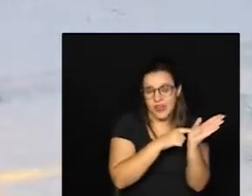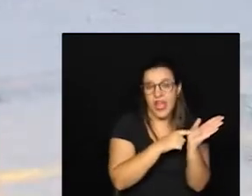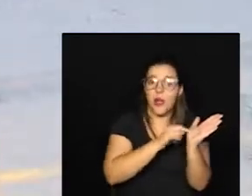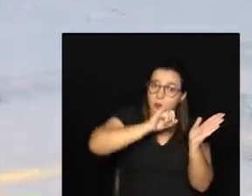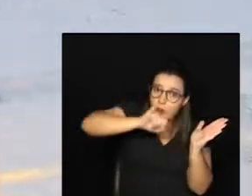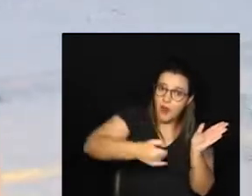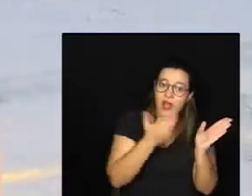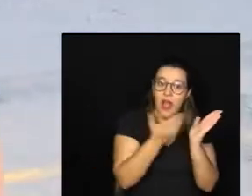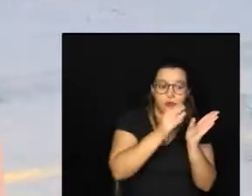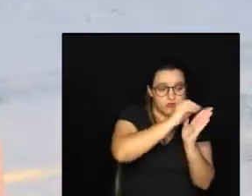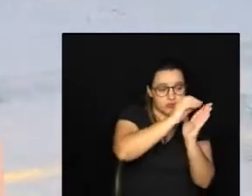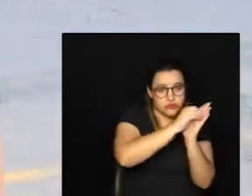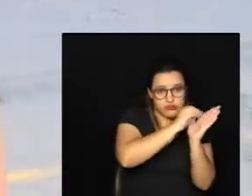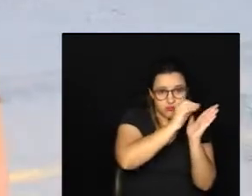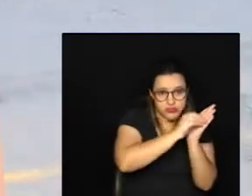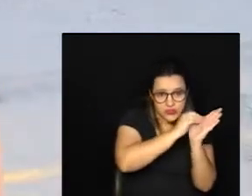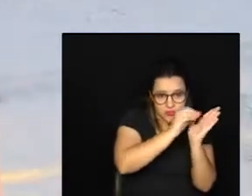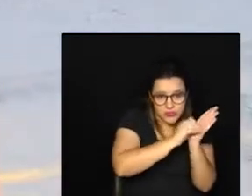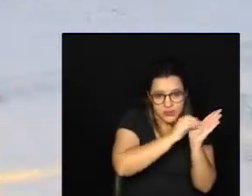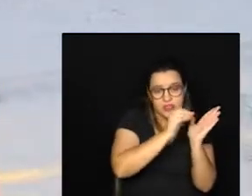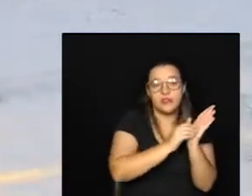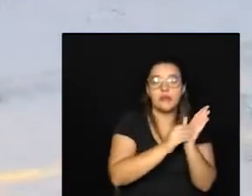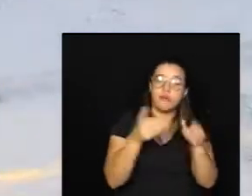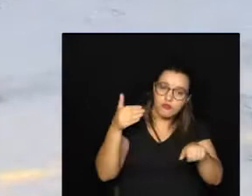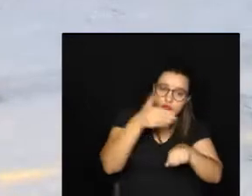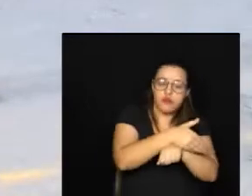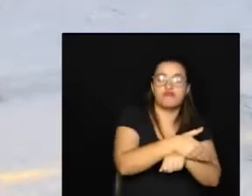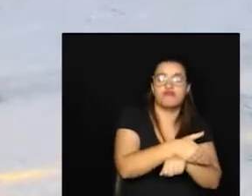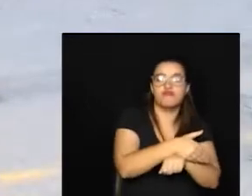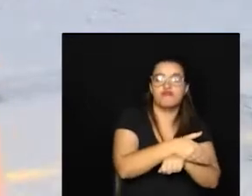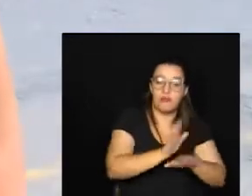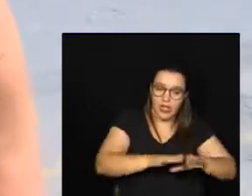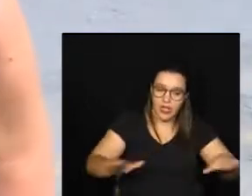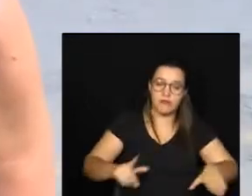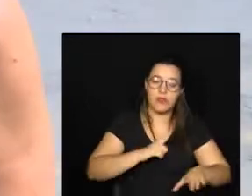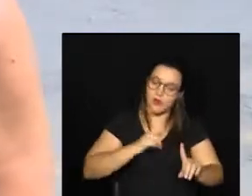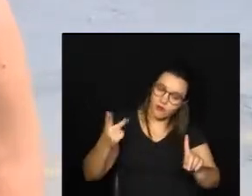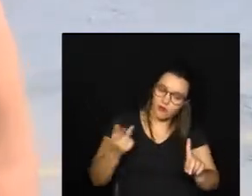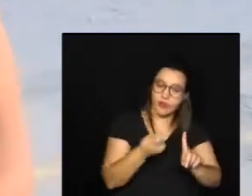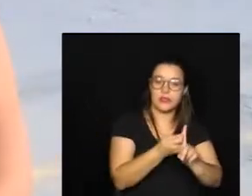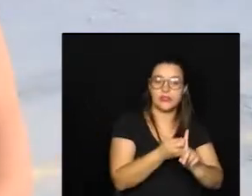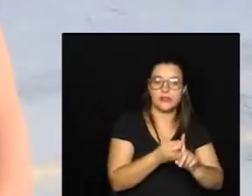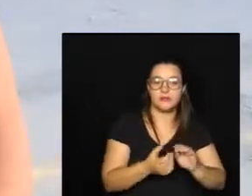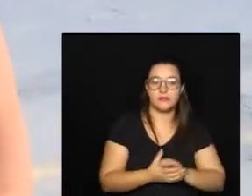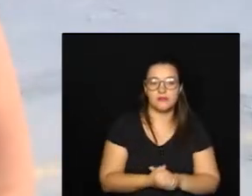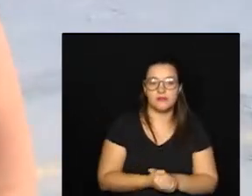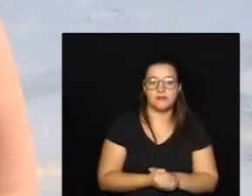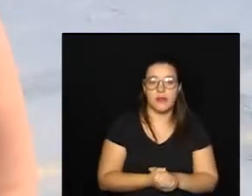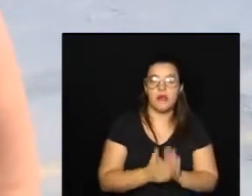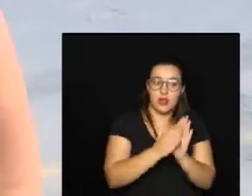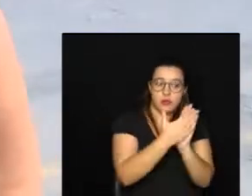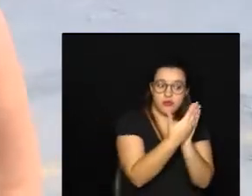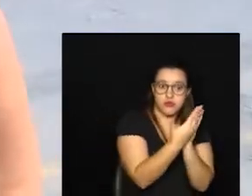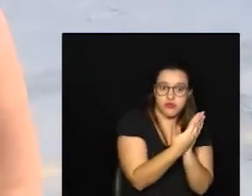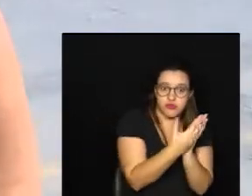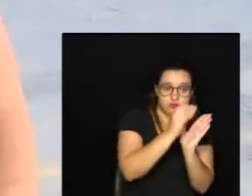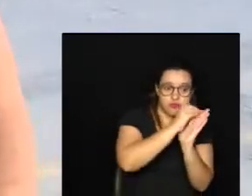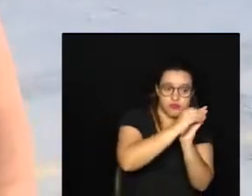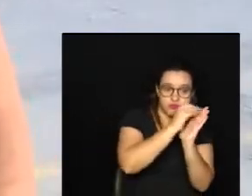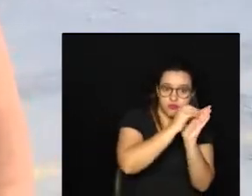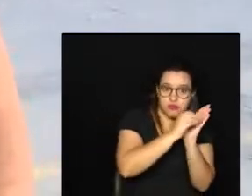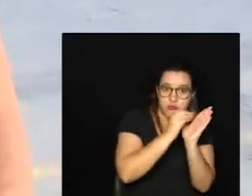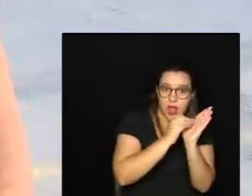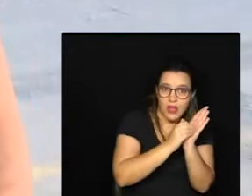que estejam na época de receber, a criança vai receber a vacina. É sempre muito importante manter a carteira